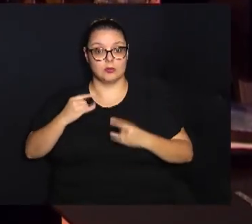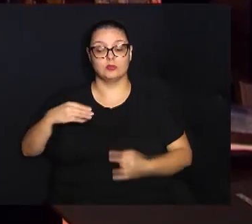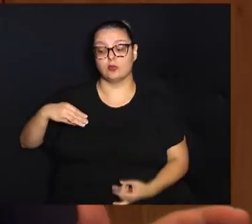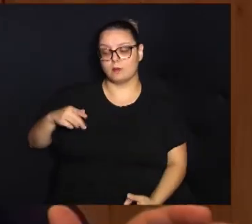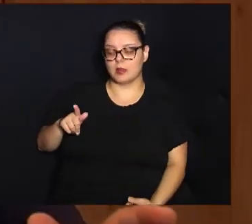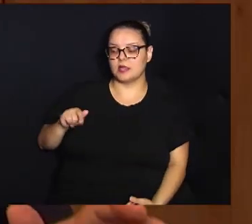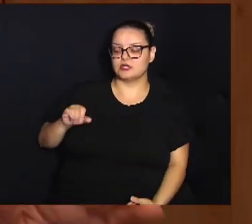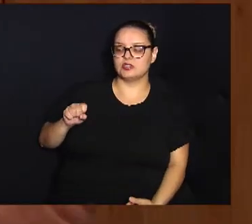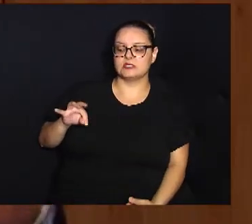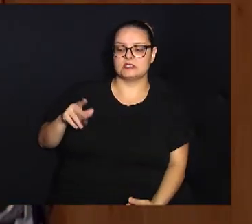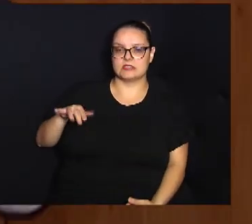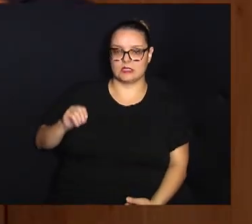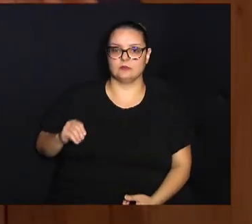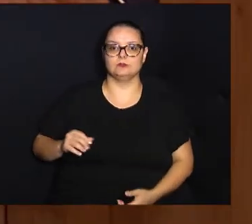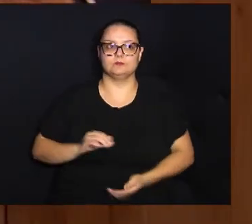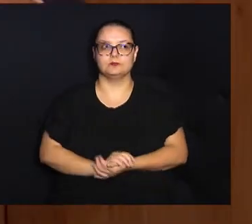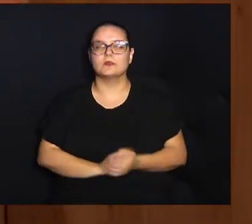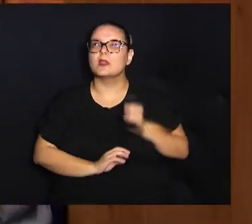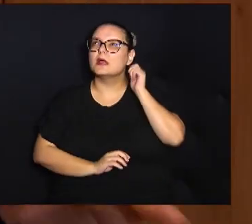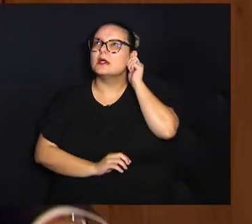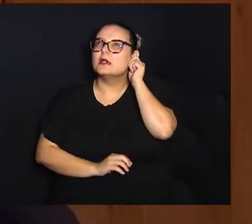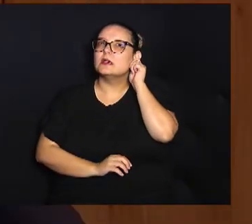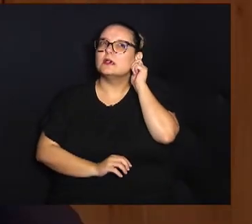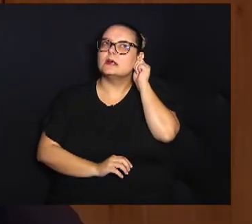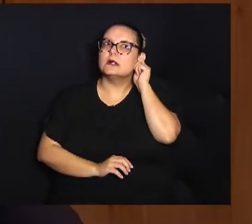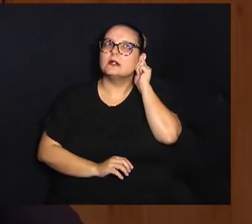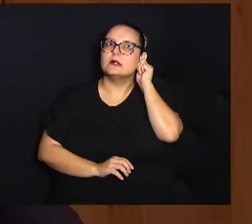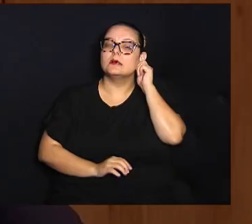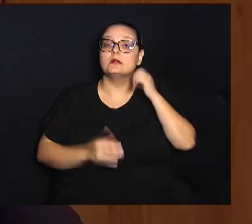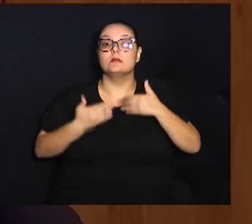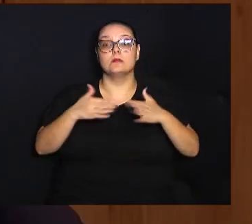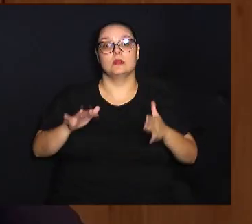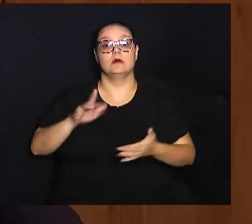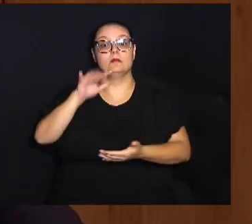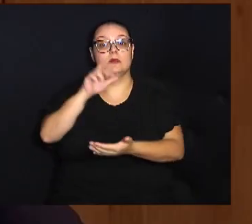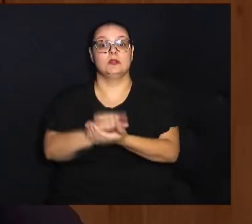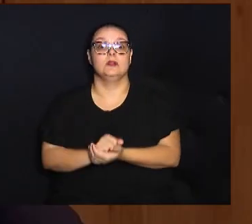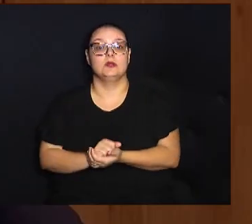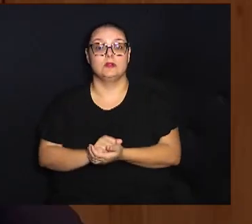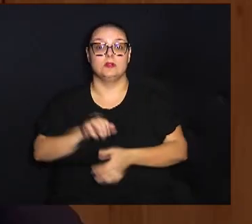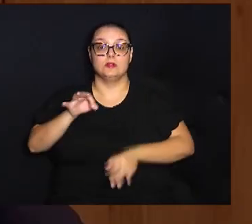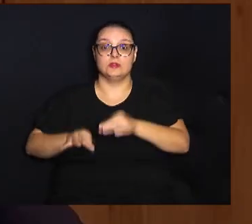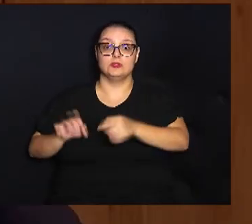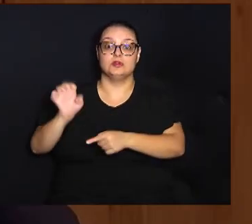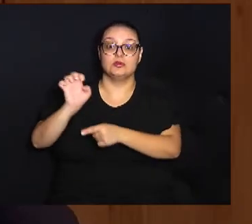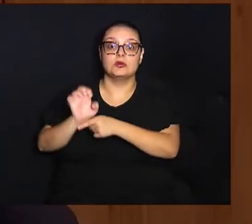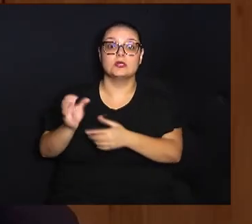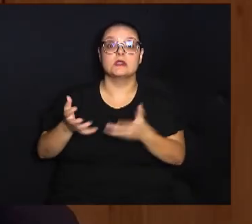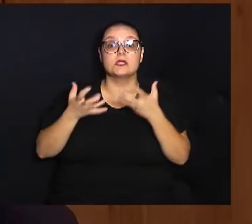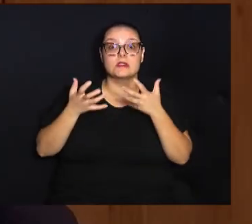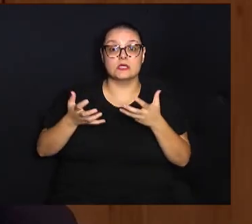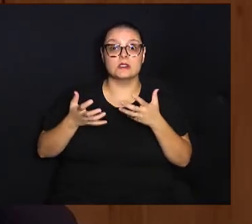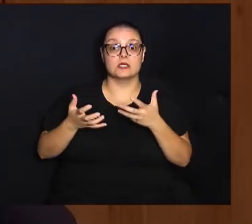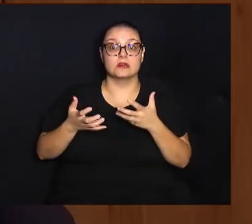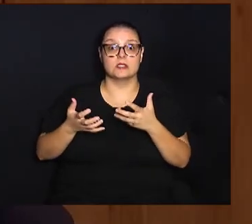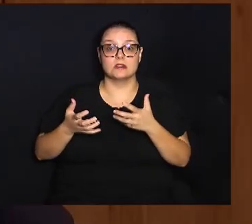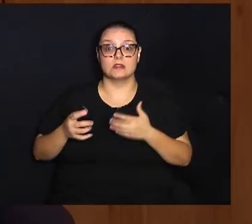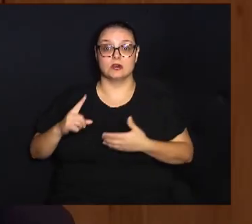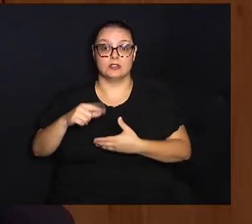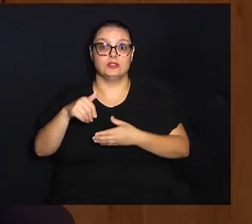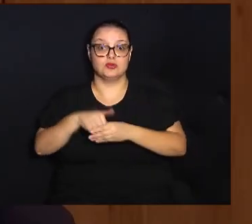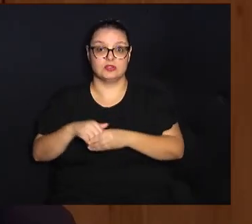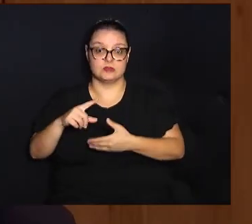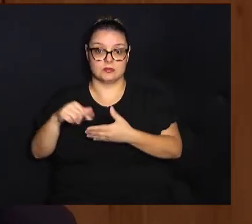pela função. Abre-se, digamos assim, a inscrição para juiz estadual que quer ser juiz eleitoral